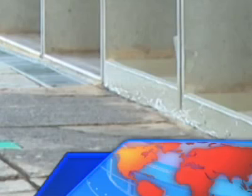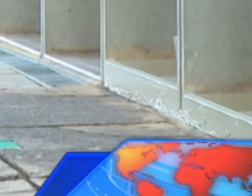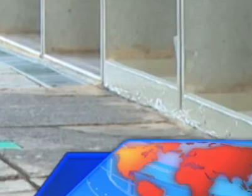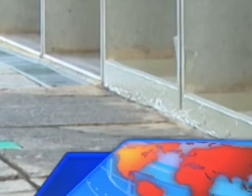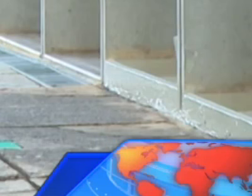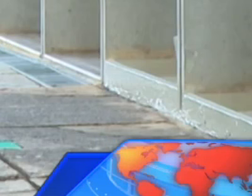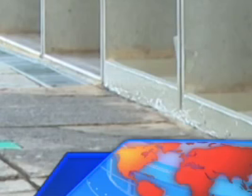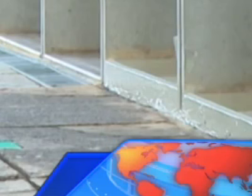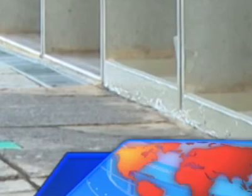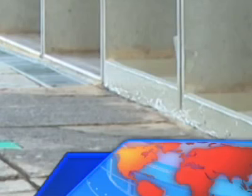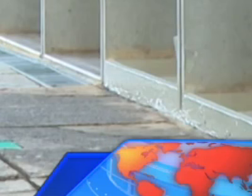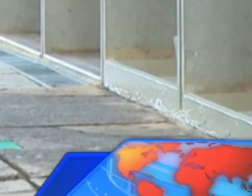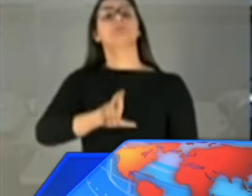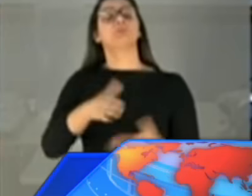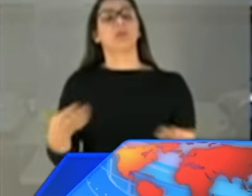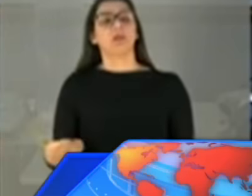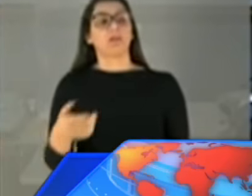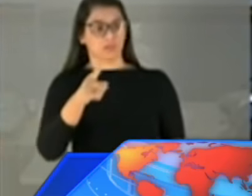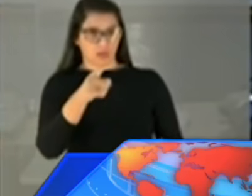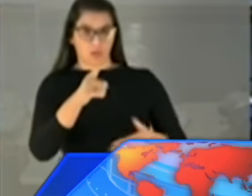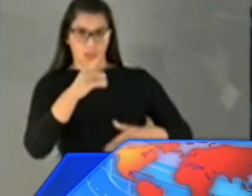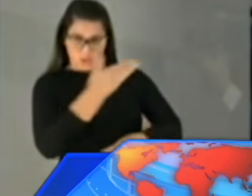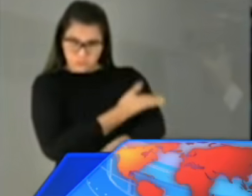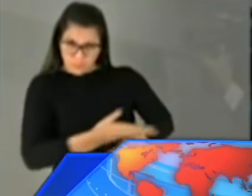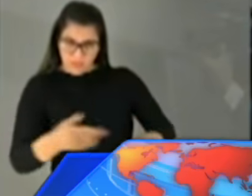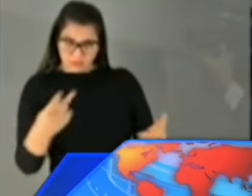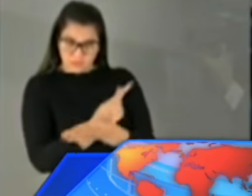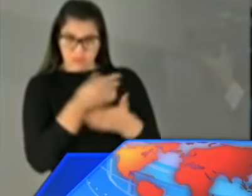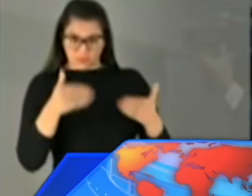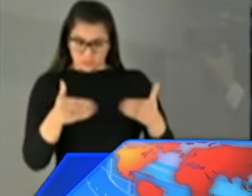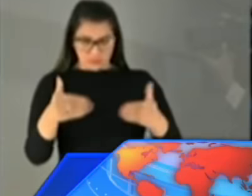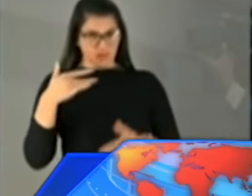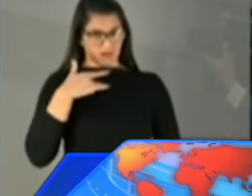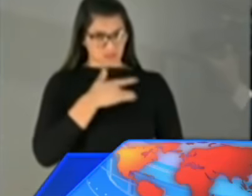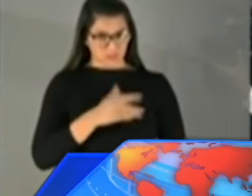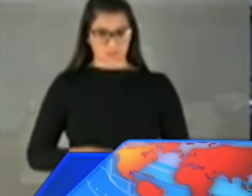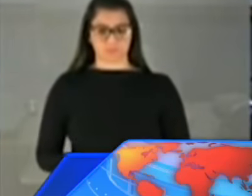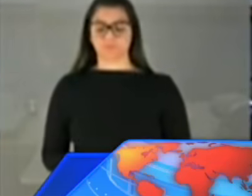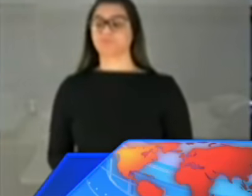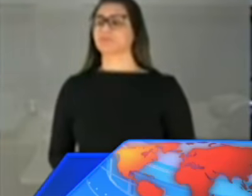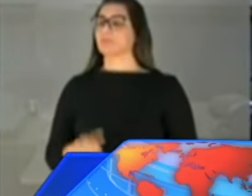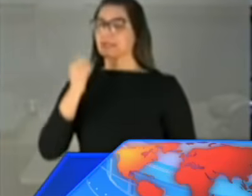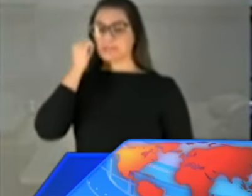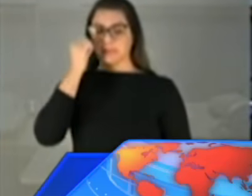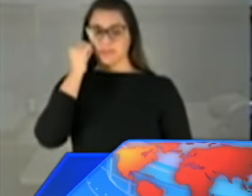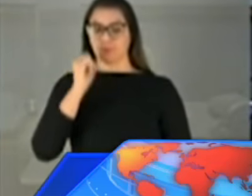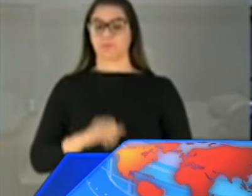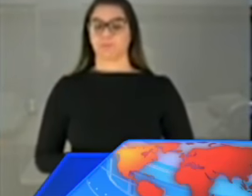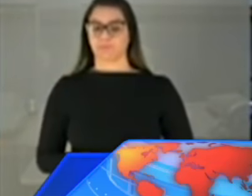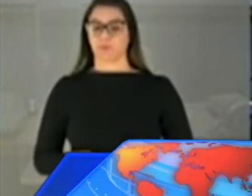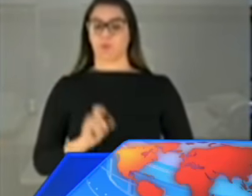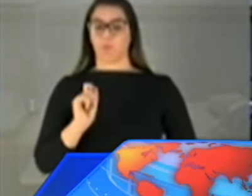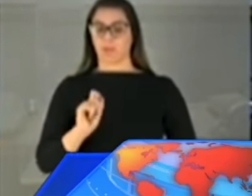Saúde comprasse vacinas da AstraZeneca. Embora não tenha relação com a pandemia, na sessão desta quarta-feira, os senadores também podem votar a convocação